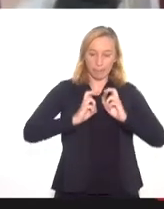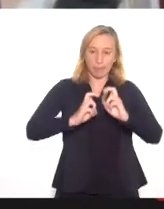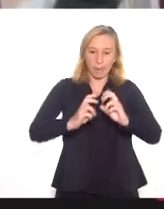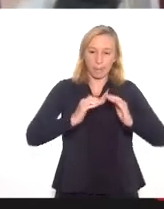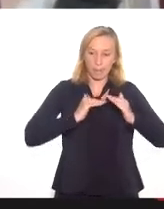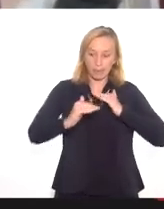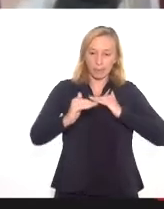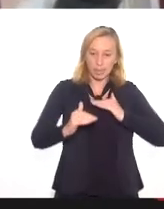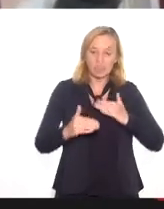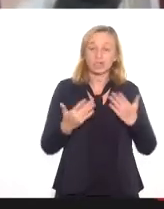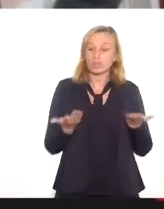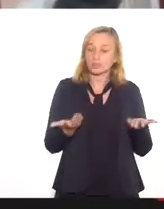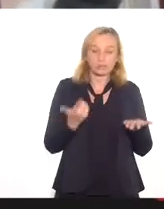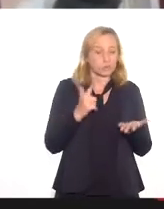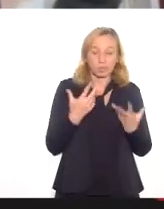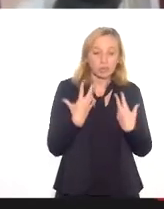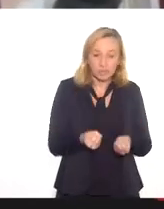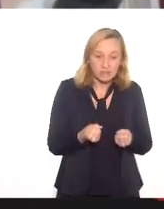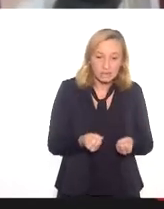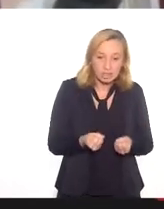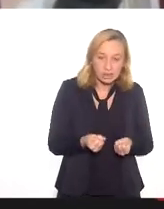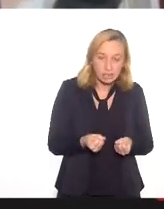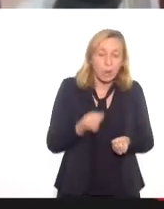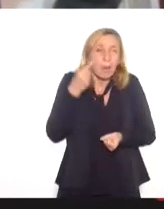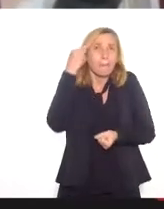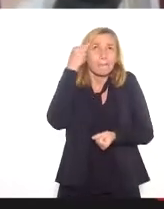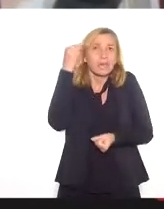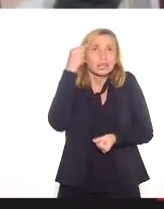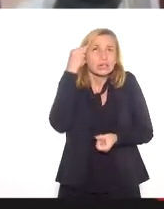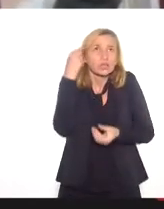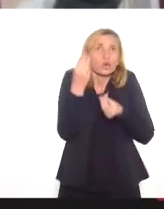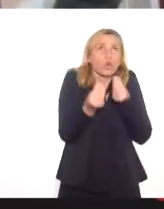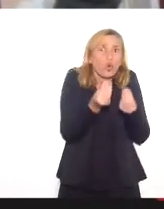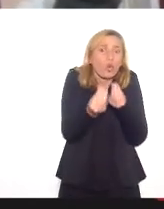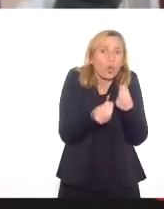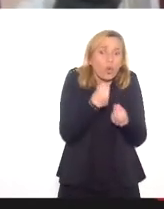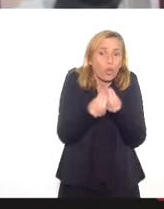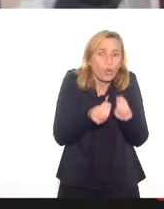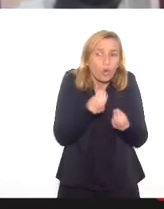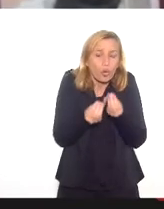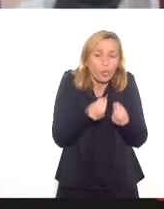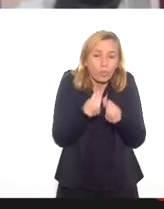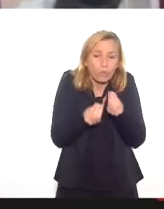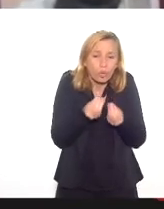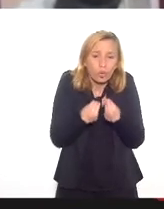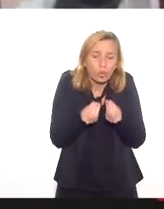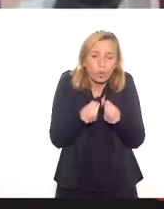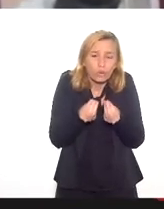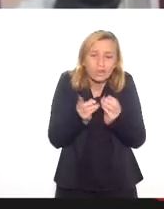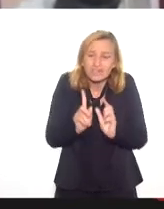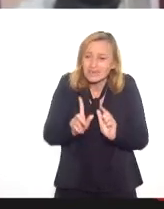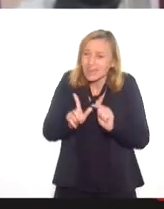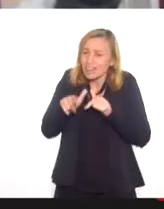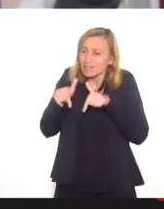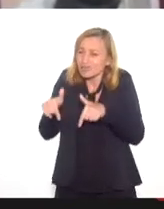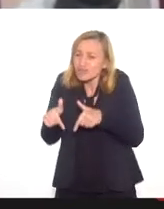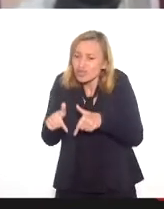e eu fico pensando como é que é essa atitude de